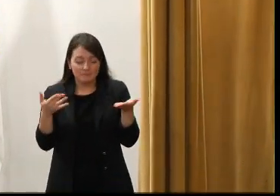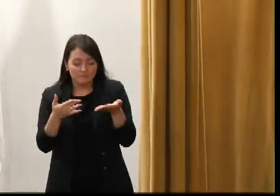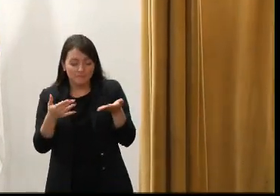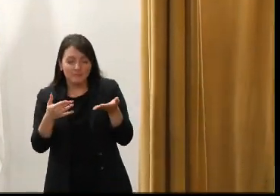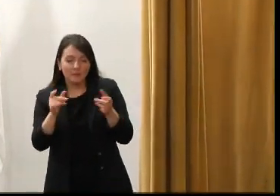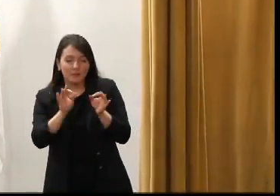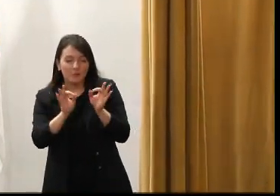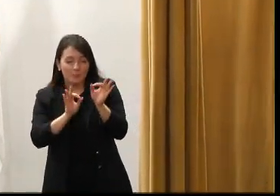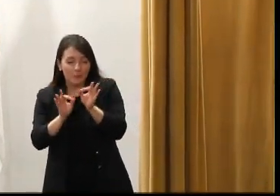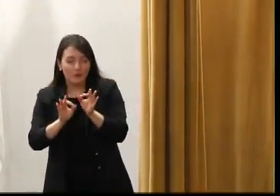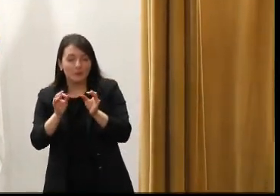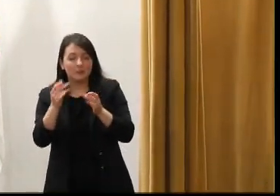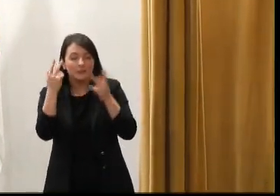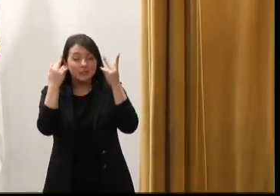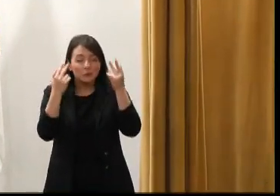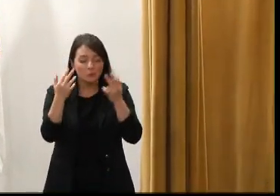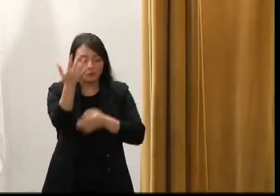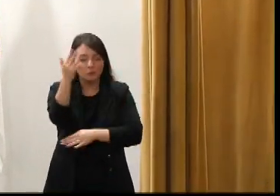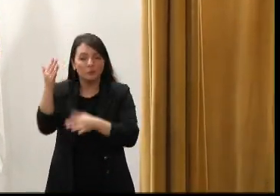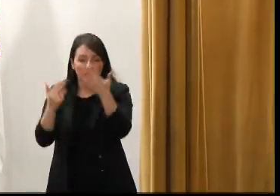da natureza.